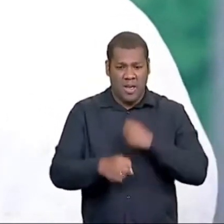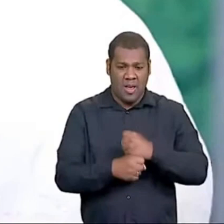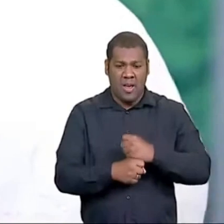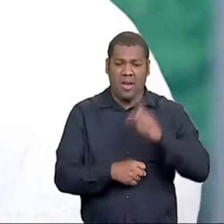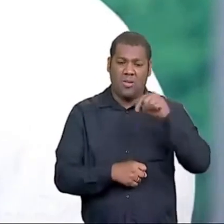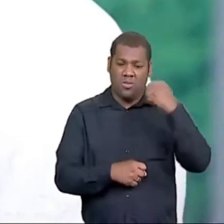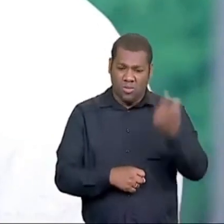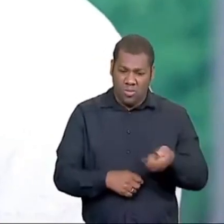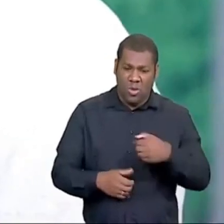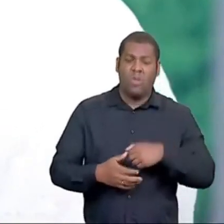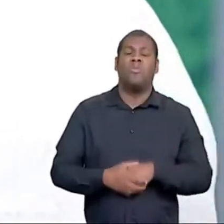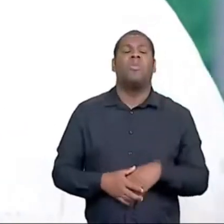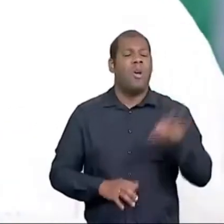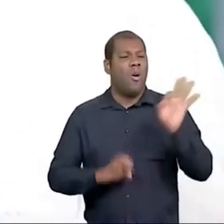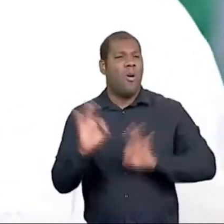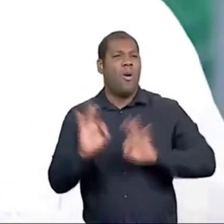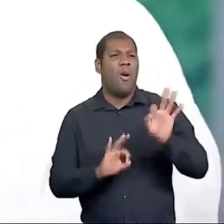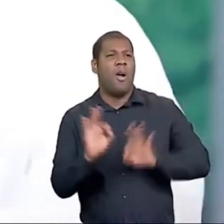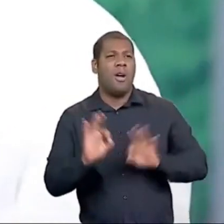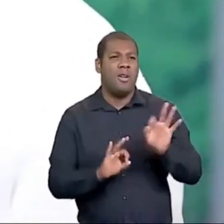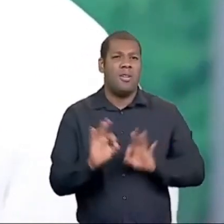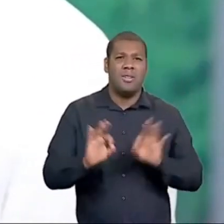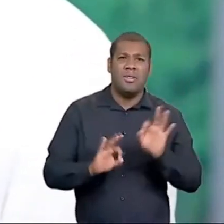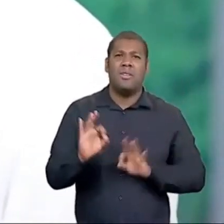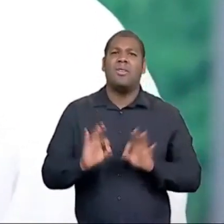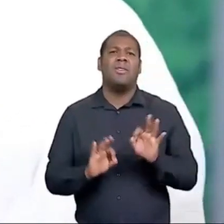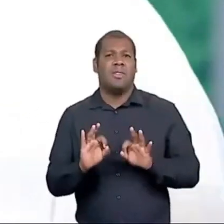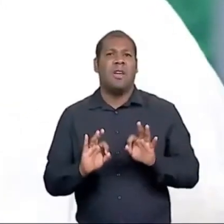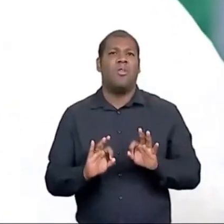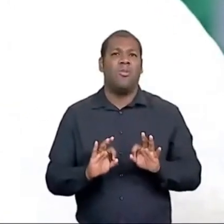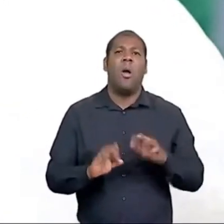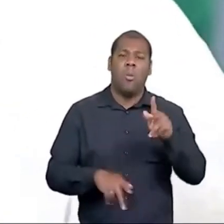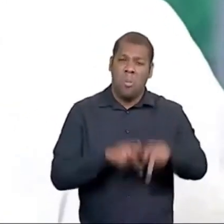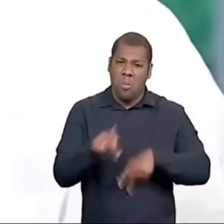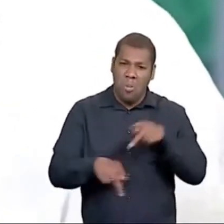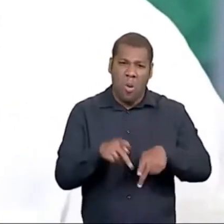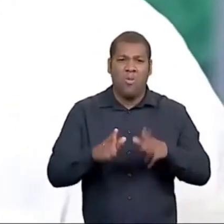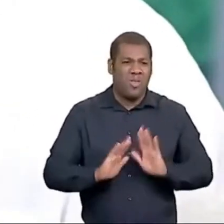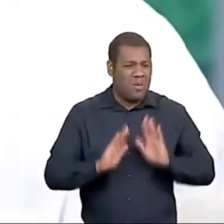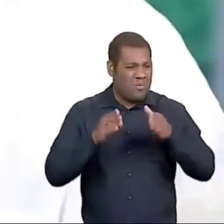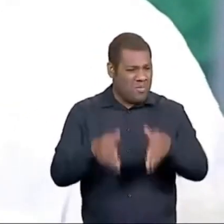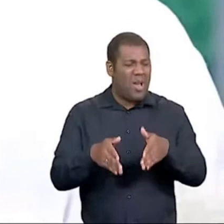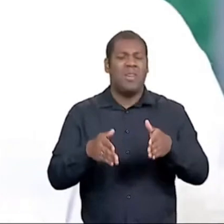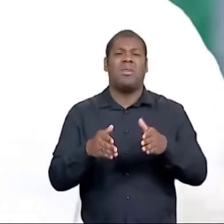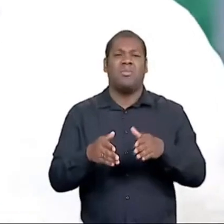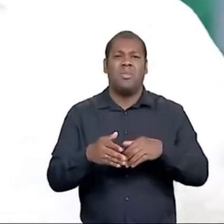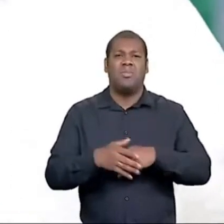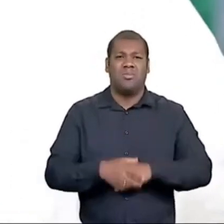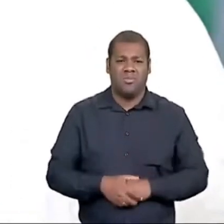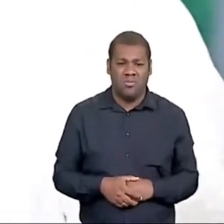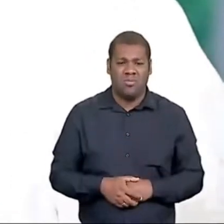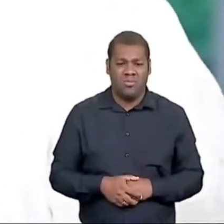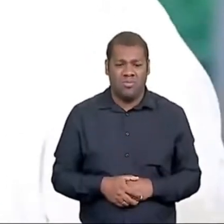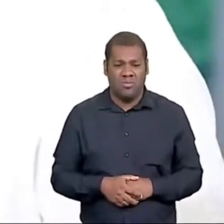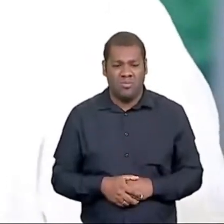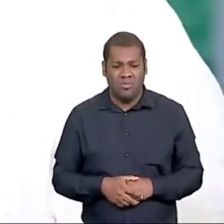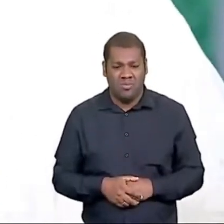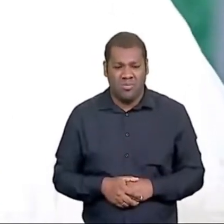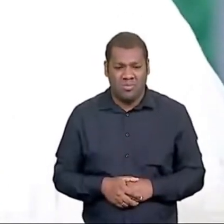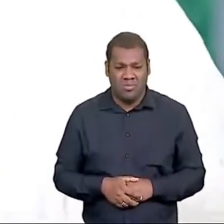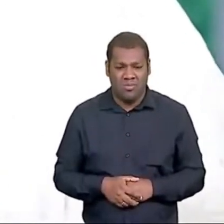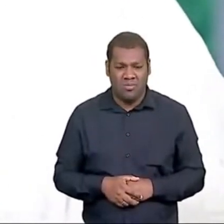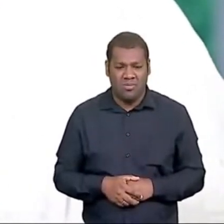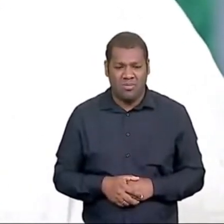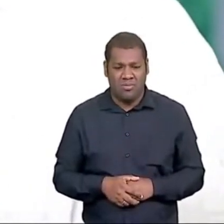queremos é que o povo esteja cada vez mais organizado, cada vez mais participativo, para que a gente não veja a destruição